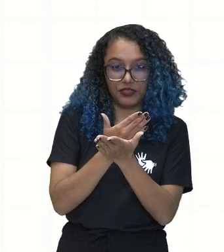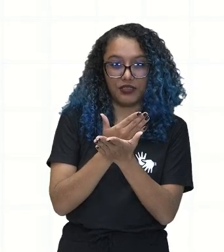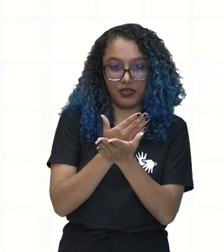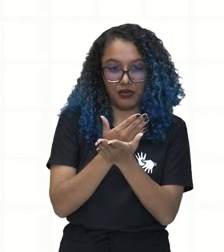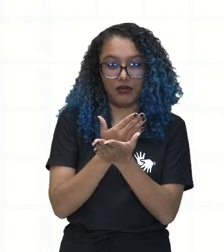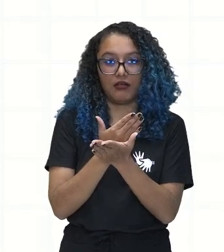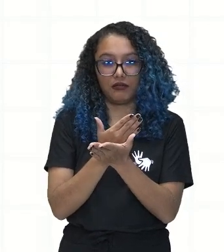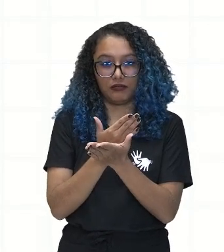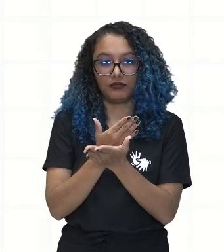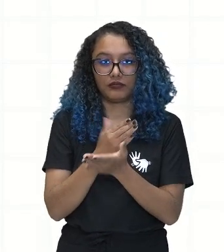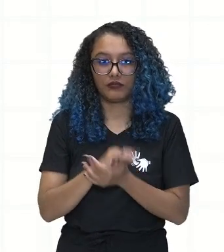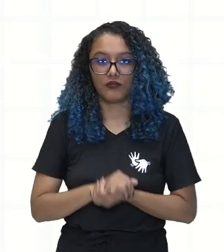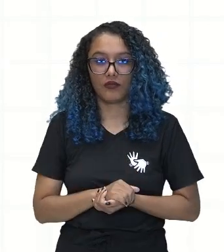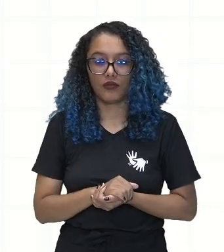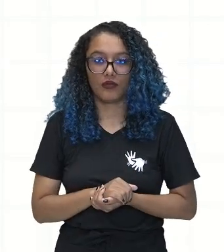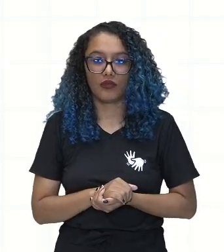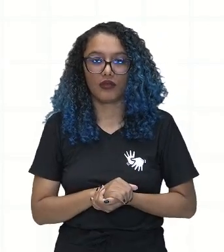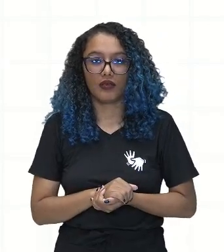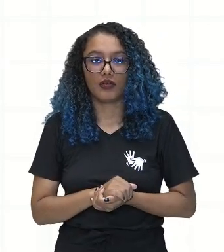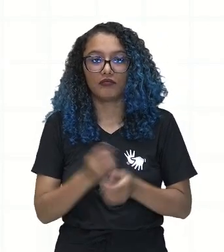aqui. É